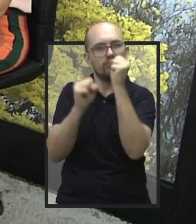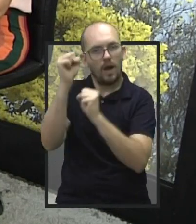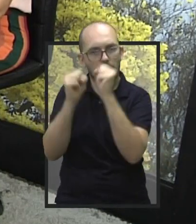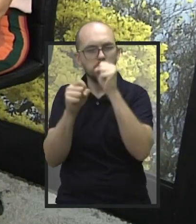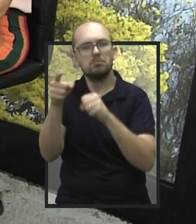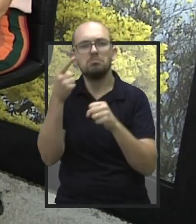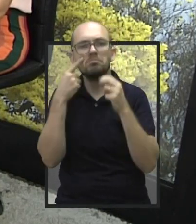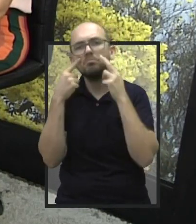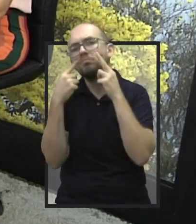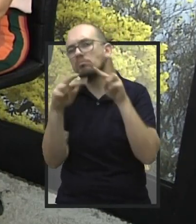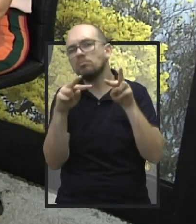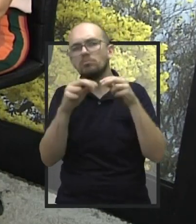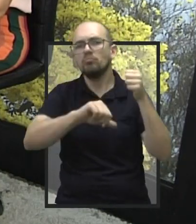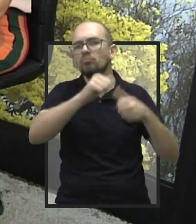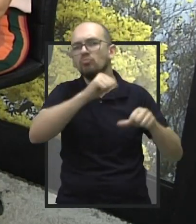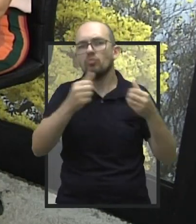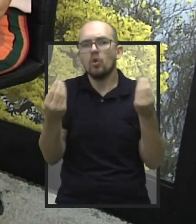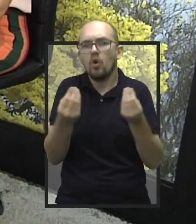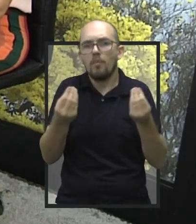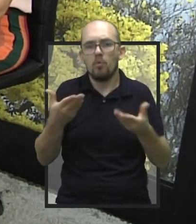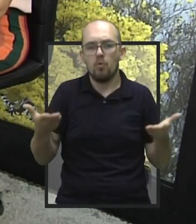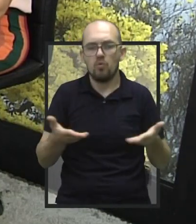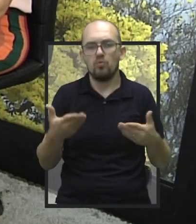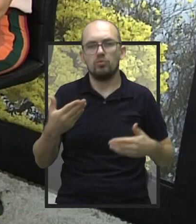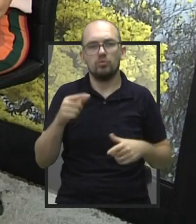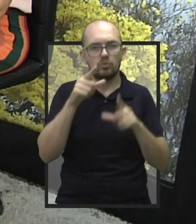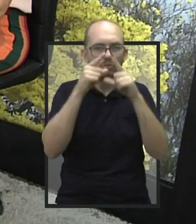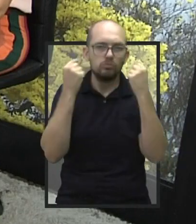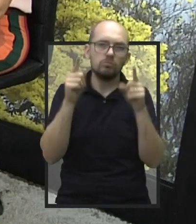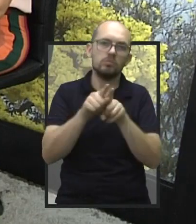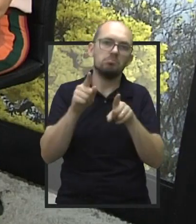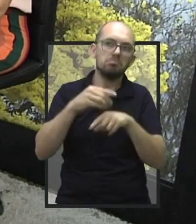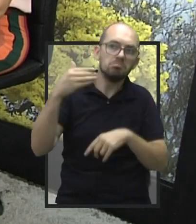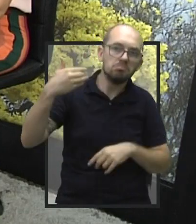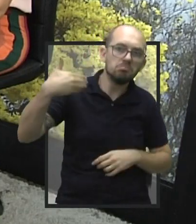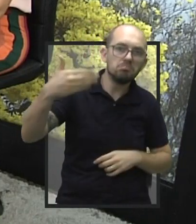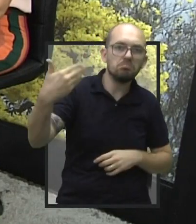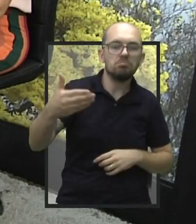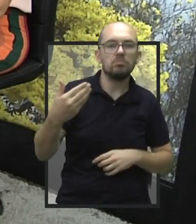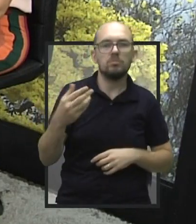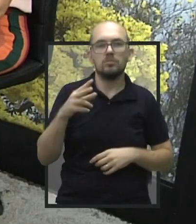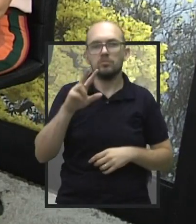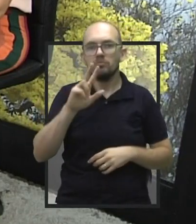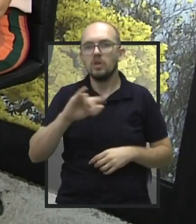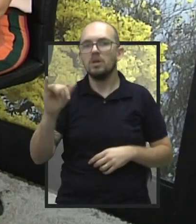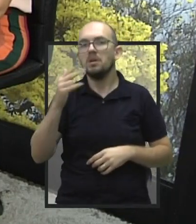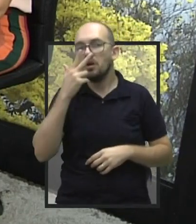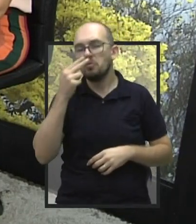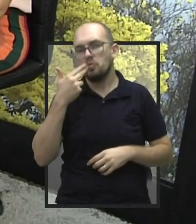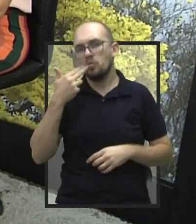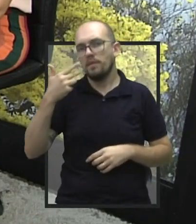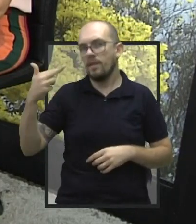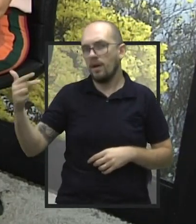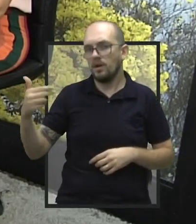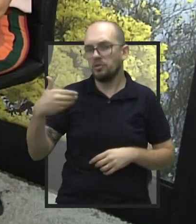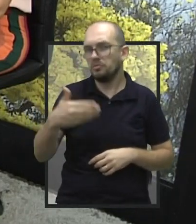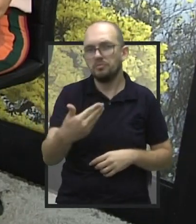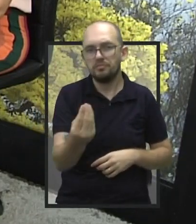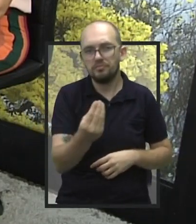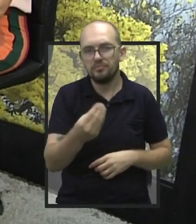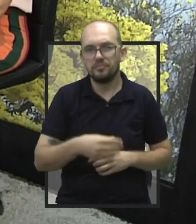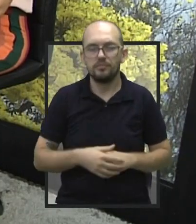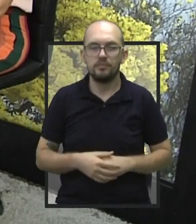avalia esse panorama, a situação que o município vive hoje e a expectativa de que nós tenhamos novidades pela